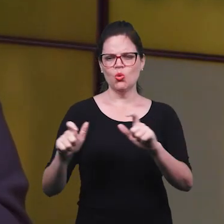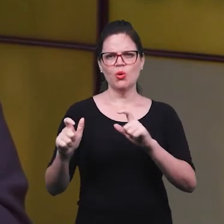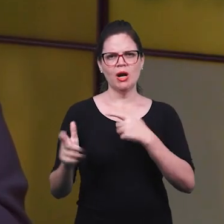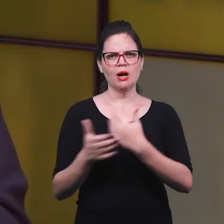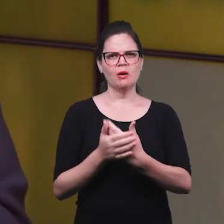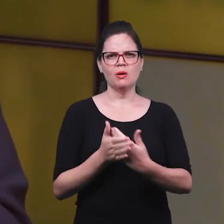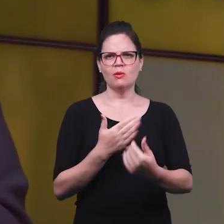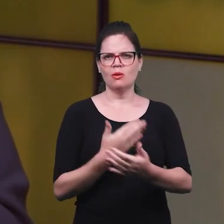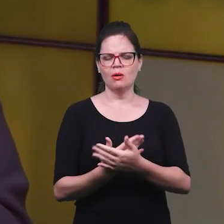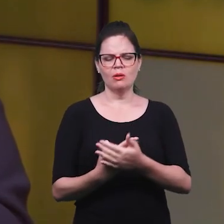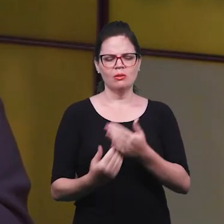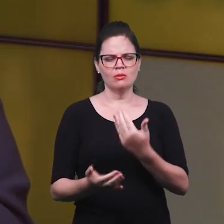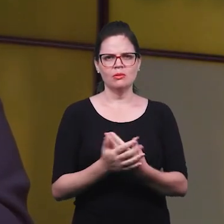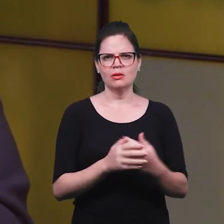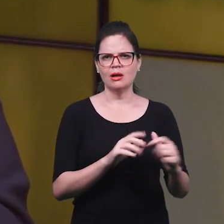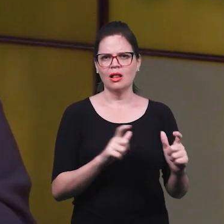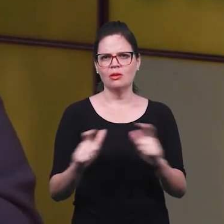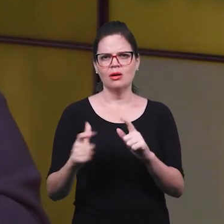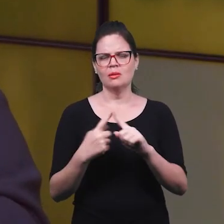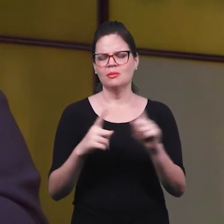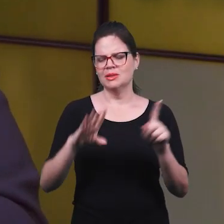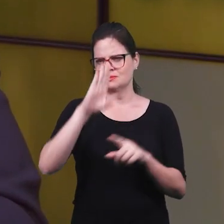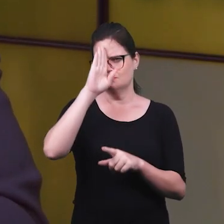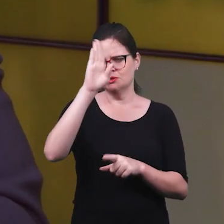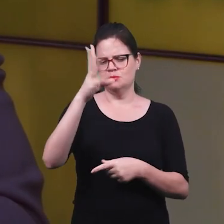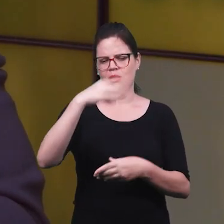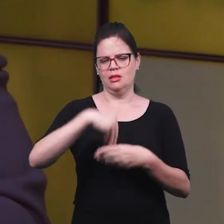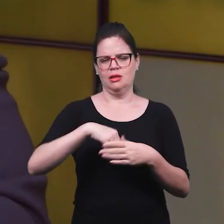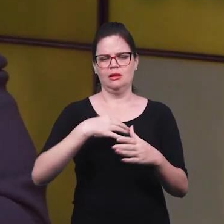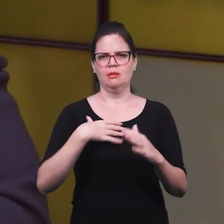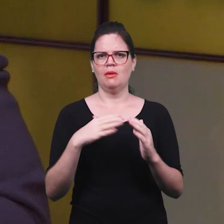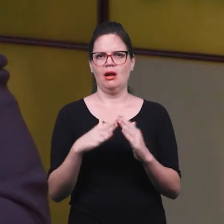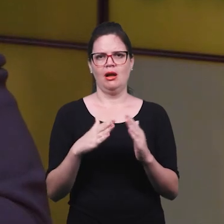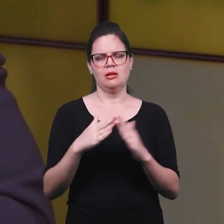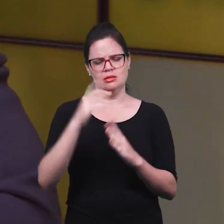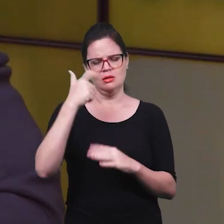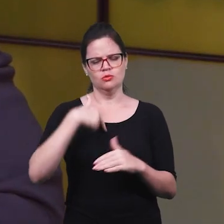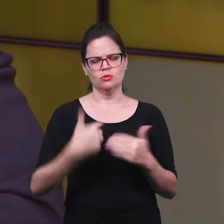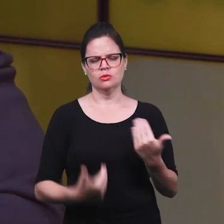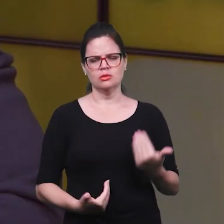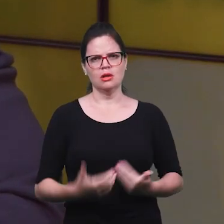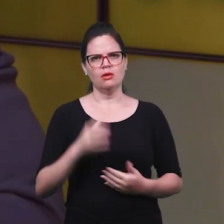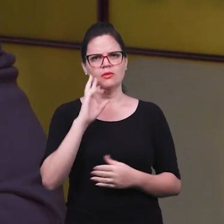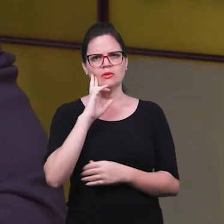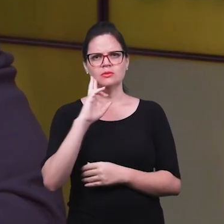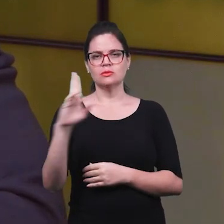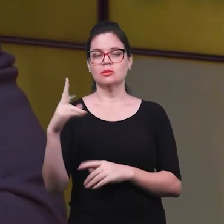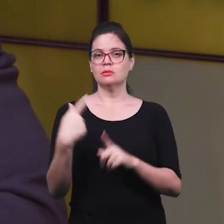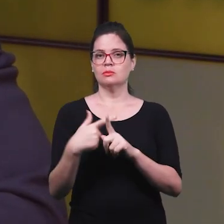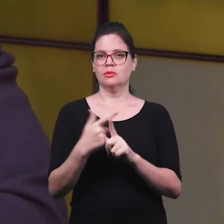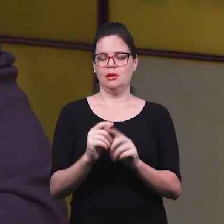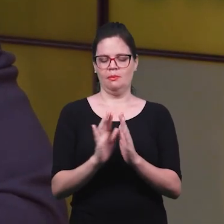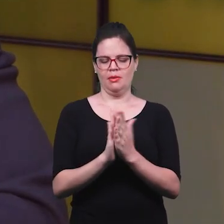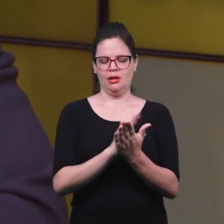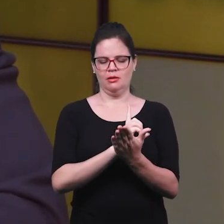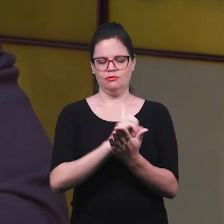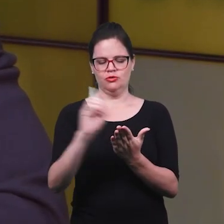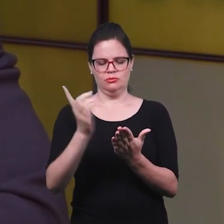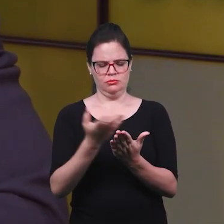e principalmente dentro da minha casa. Muito bom. A palavra de Deus, ela está viva no meu